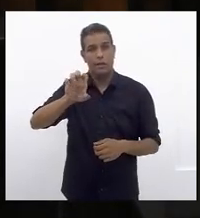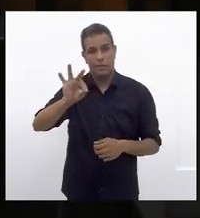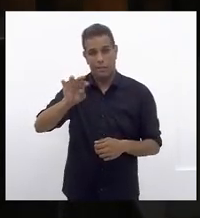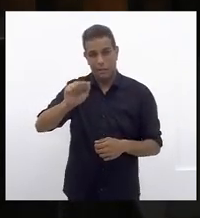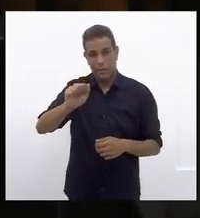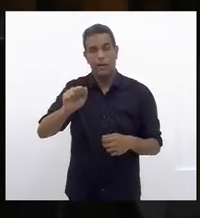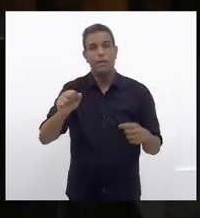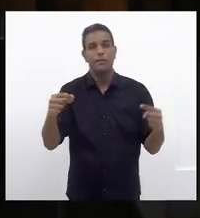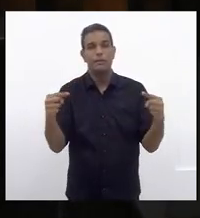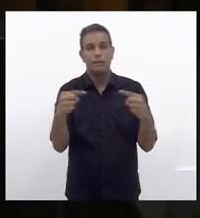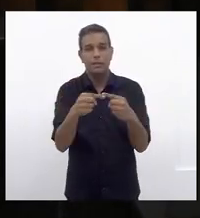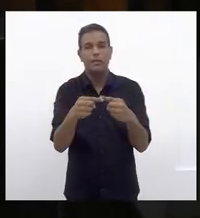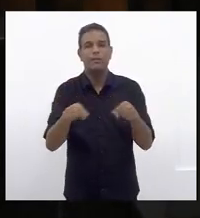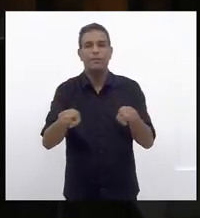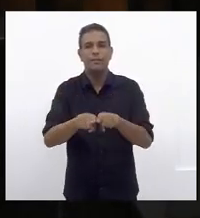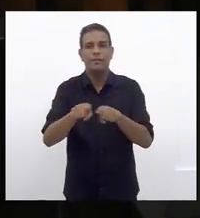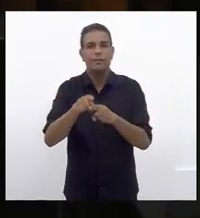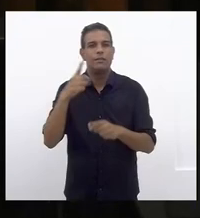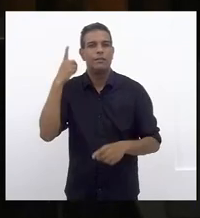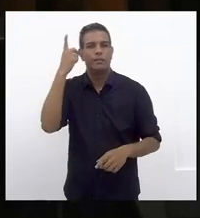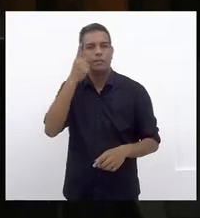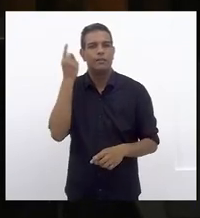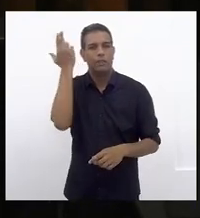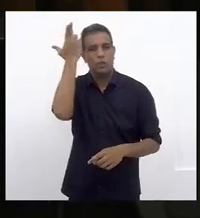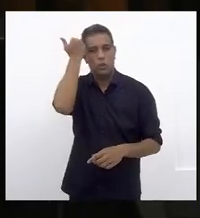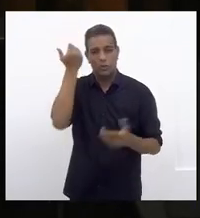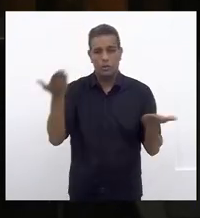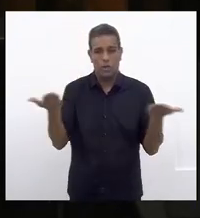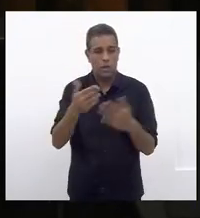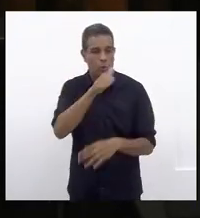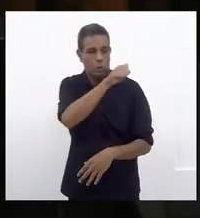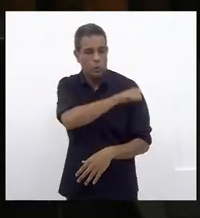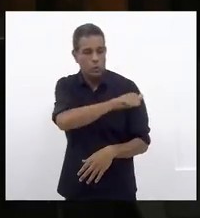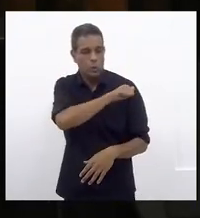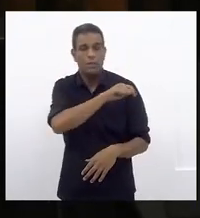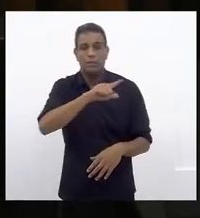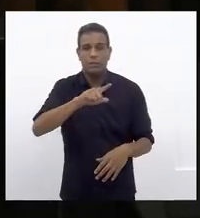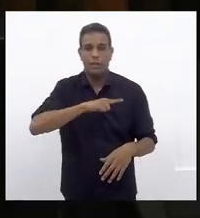deputado Eliomar Coelho, que o Estado do Rio de Janeiro tem